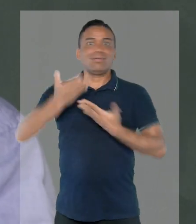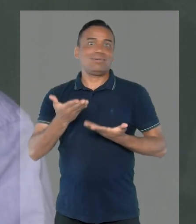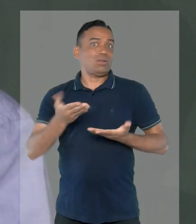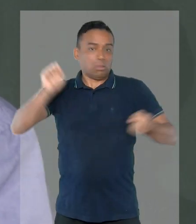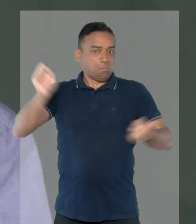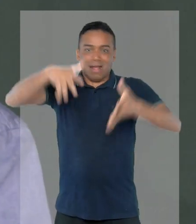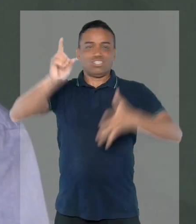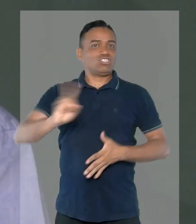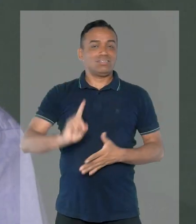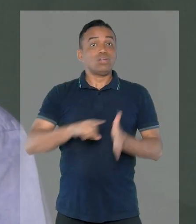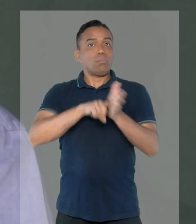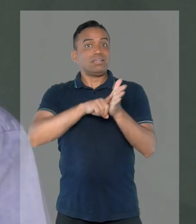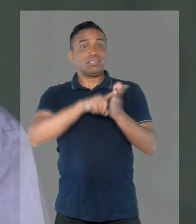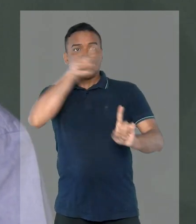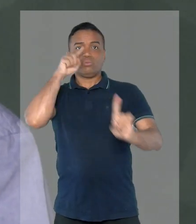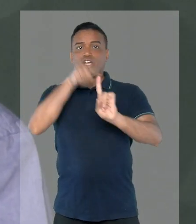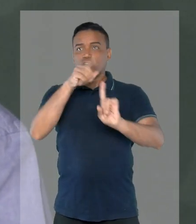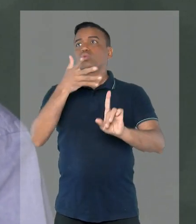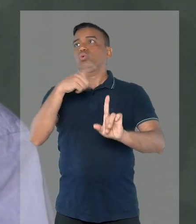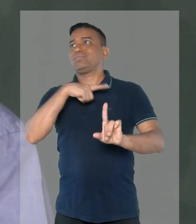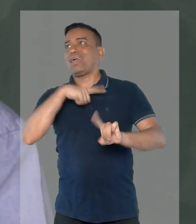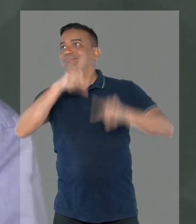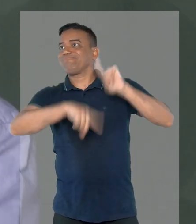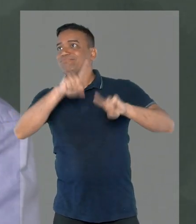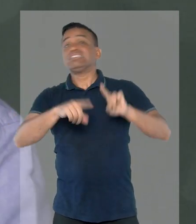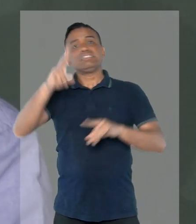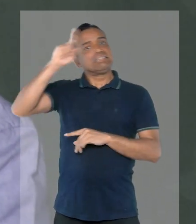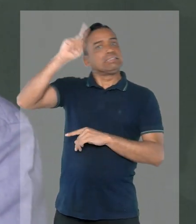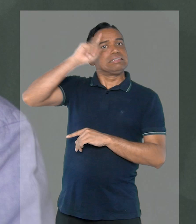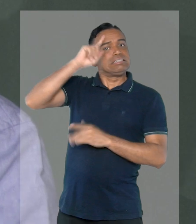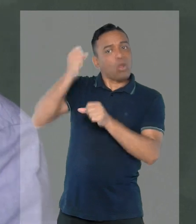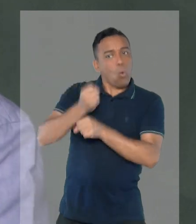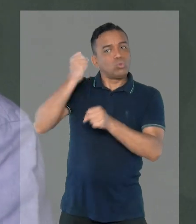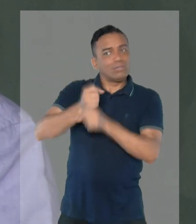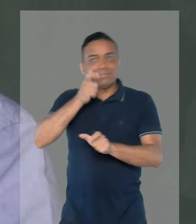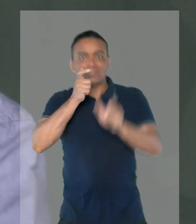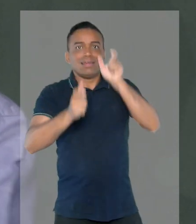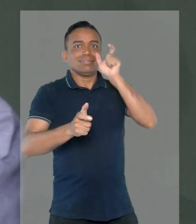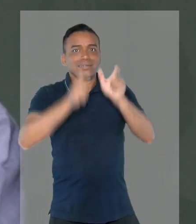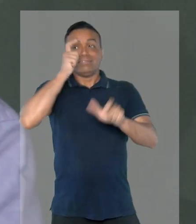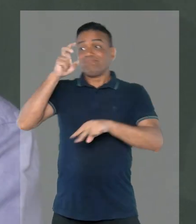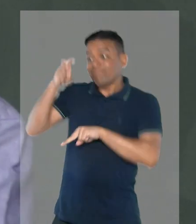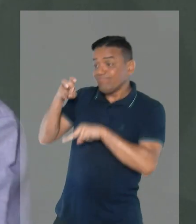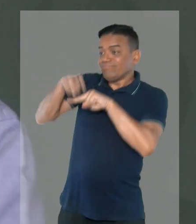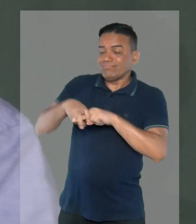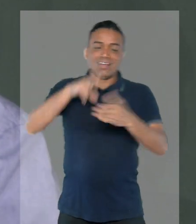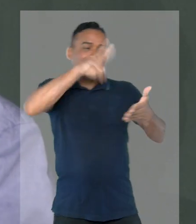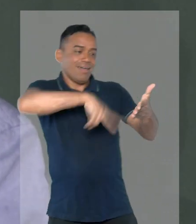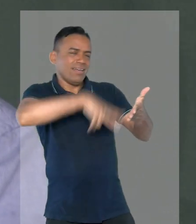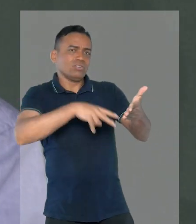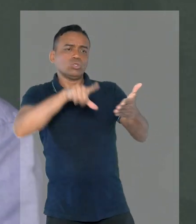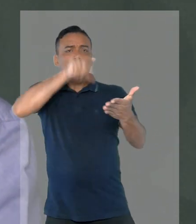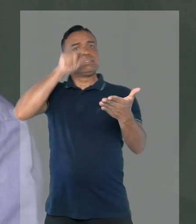muito mistério, né? Eu acho que o objeto de pesquisa tem muito esse de, cotidianamente, a gente ir construindo o interesse, sentar ali, lendo,